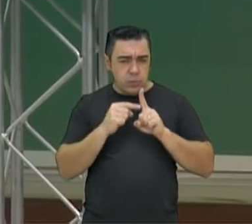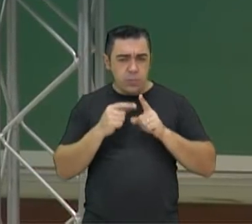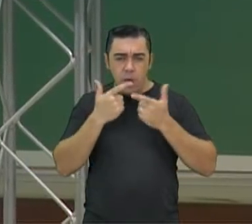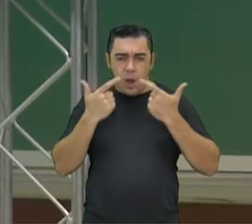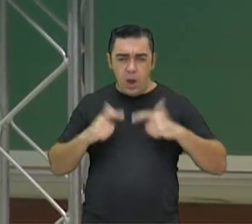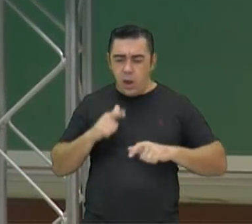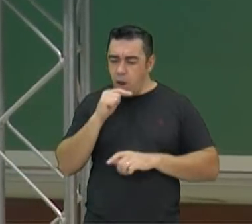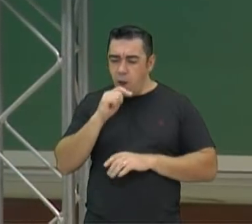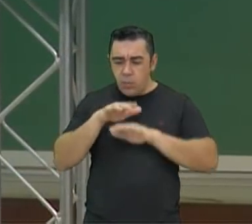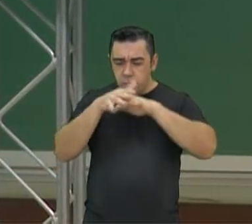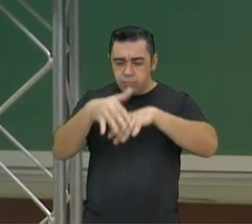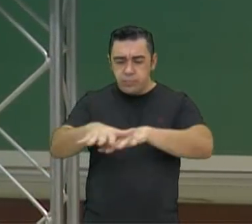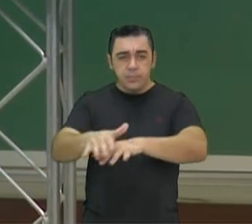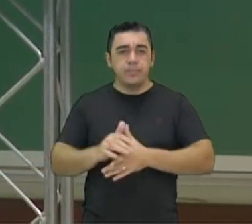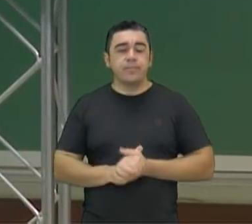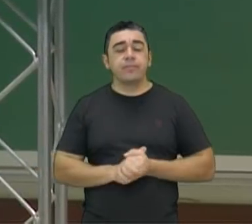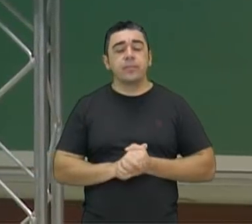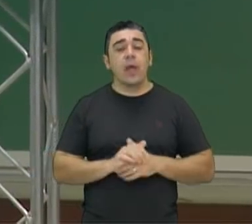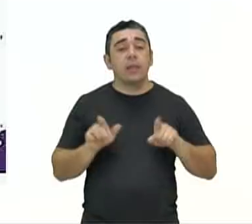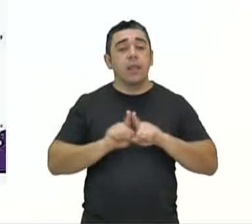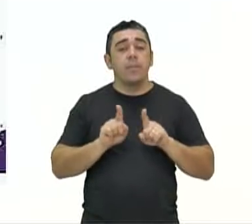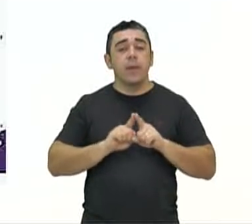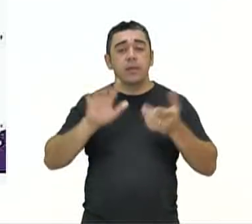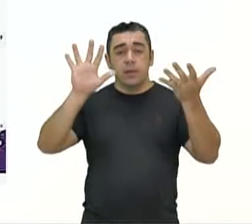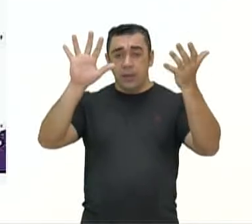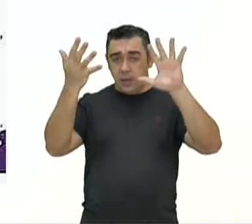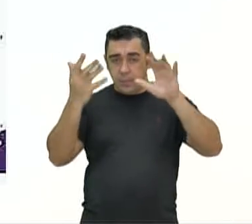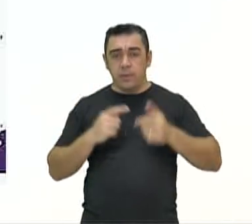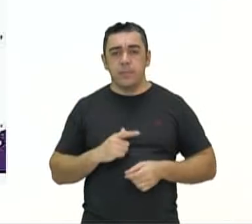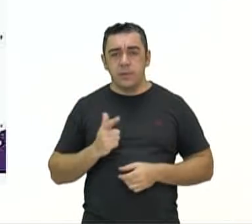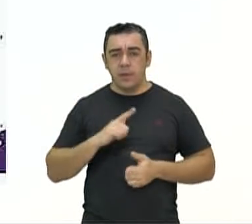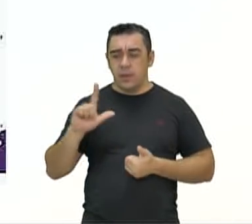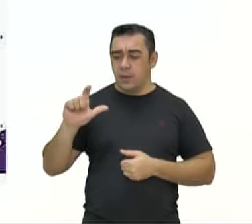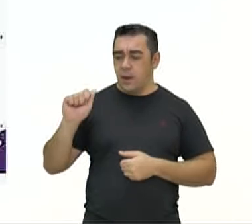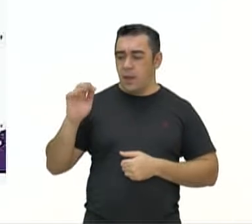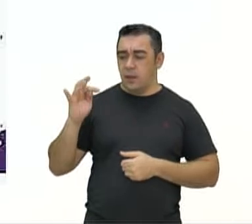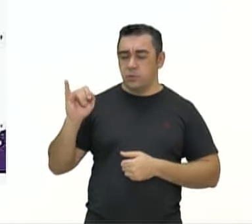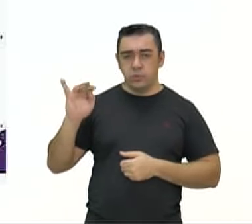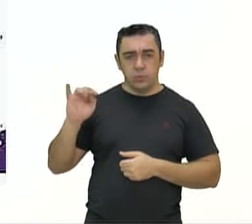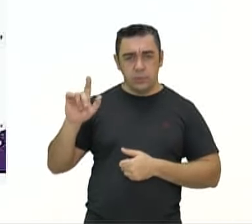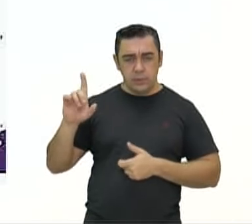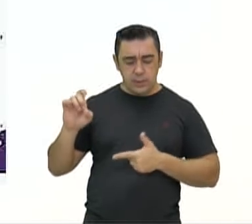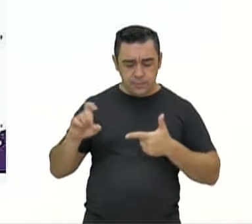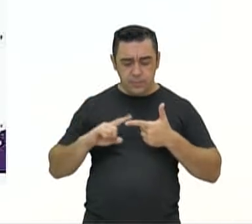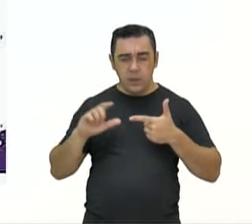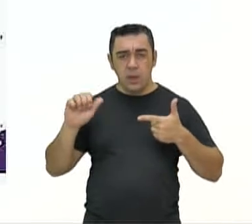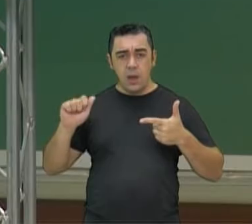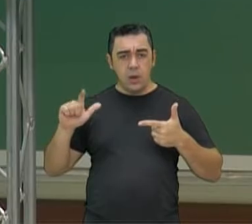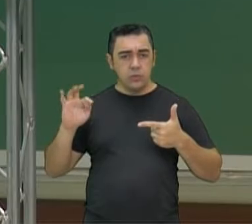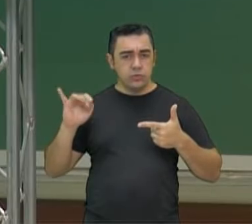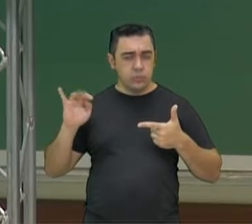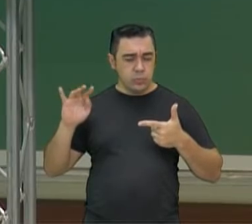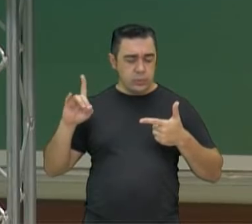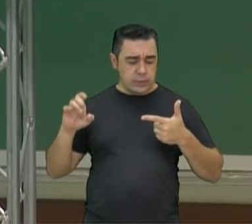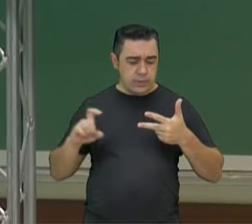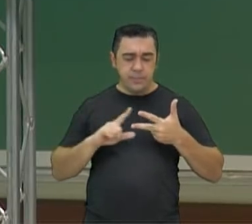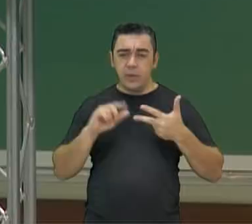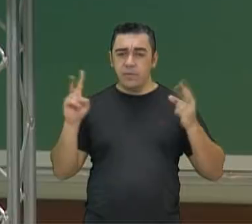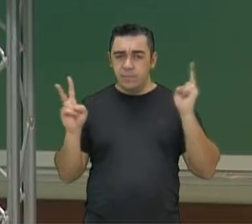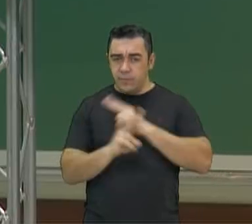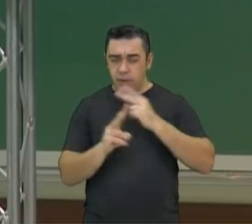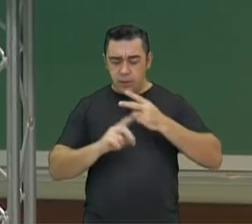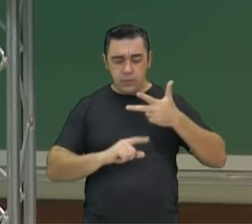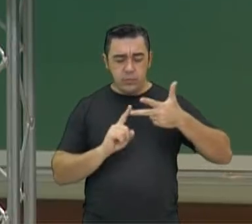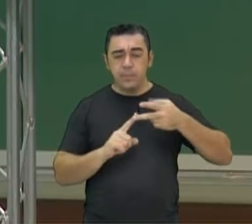clima. Professor, do clima tinha os fatores climáticos. Vamos citar? Latitude, altitude, massas de ar,